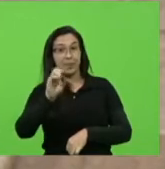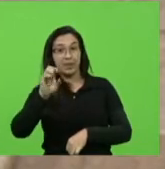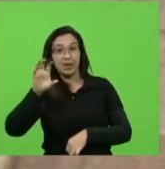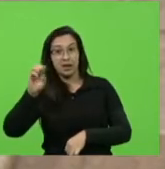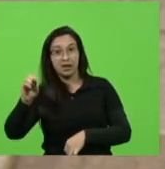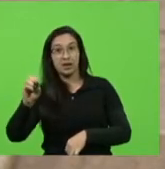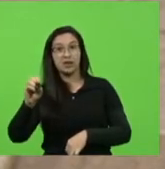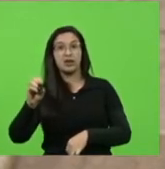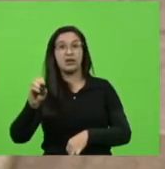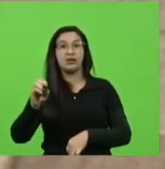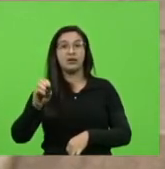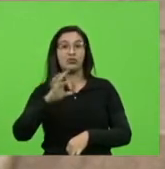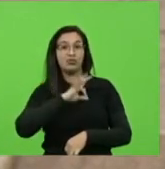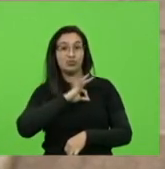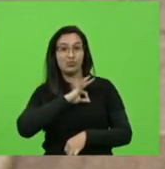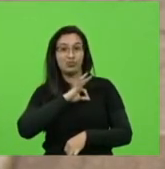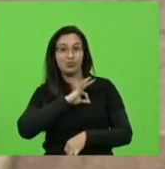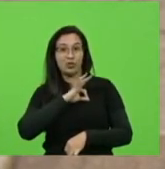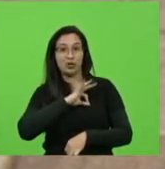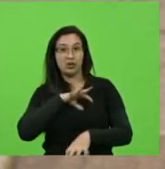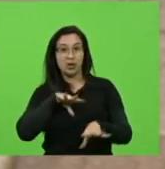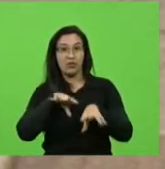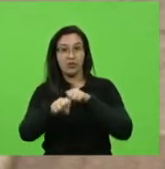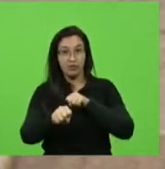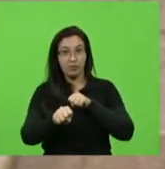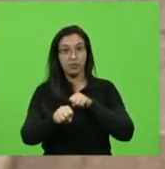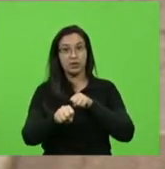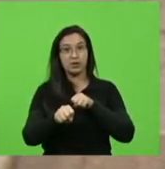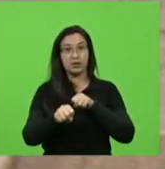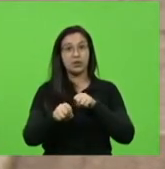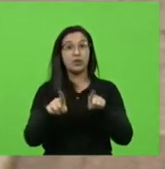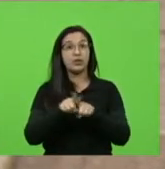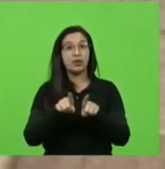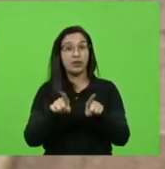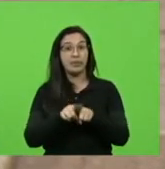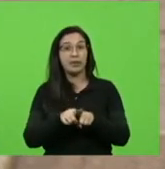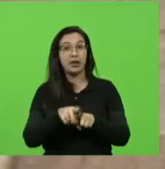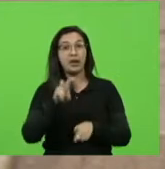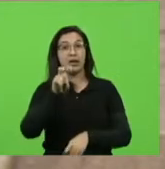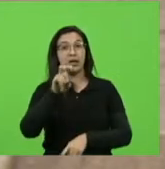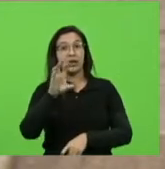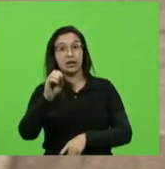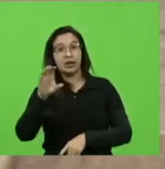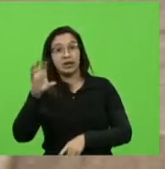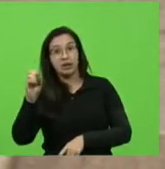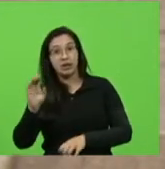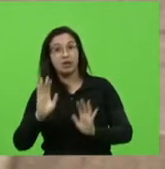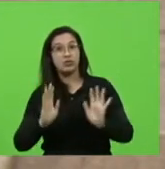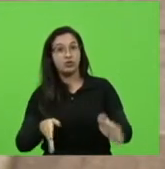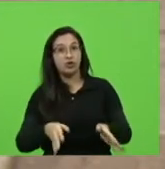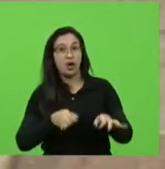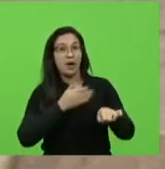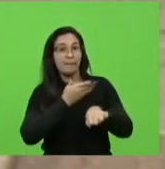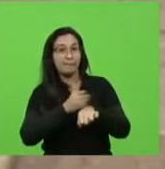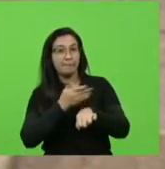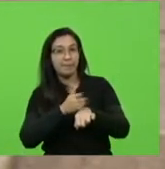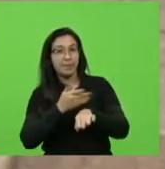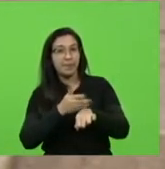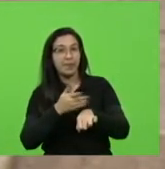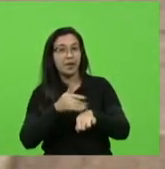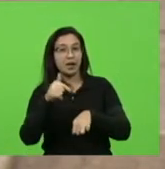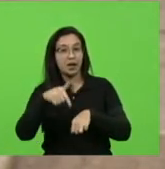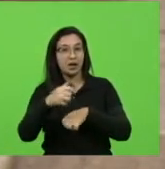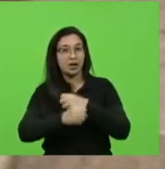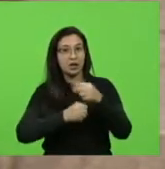policiais militares em formação, e mais 500 programados agora já para esse ano.